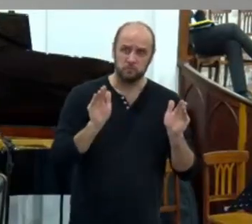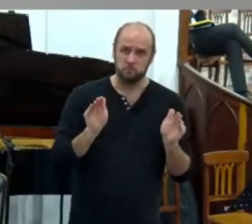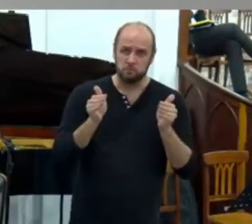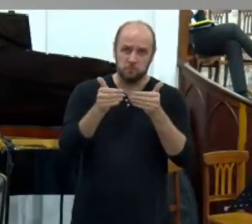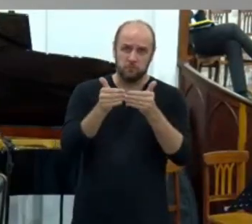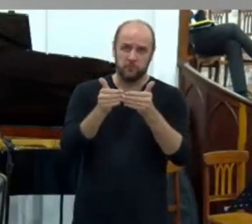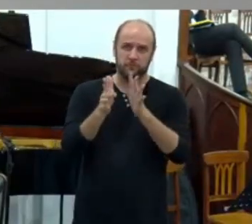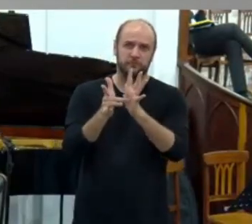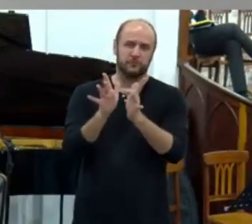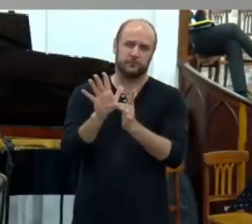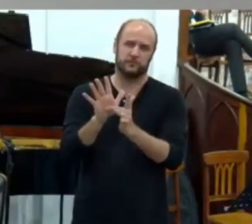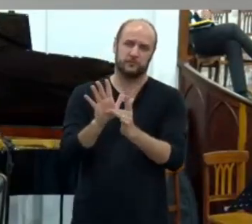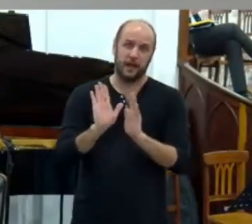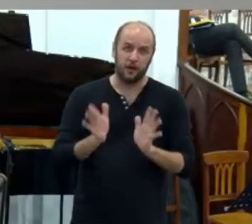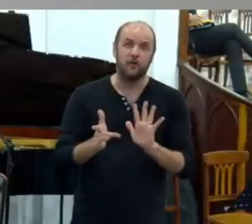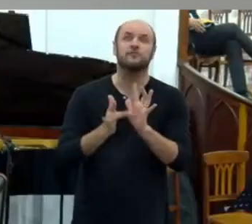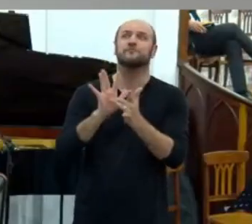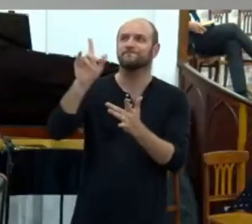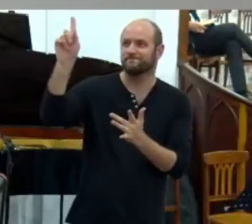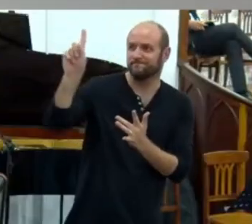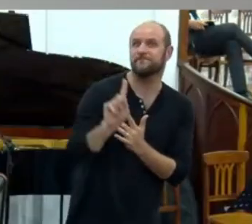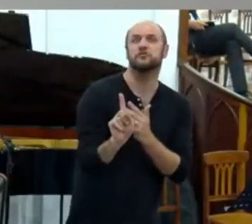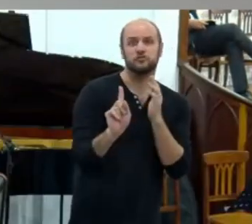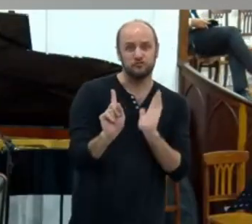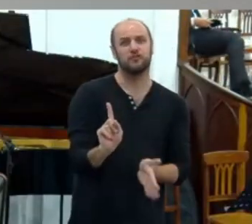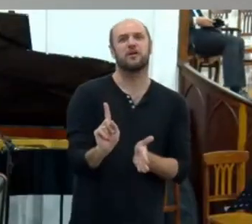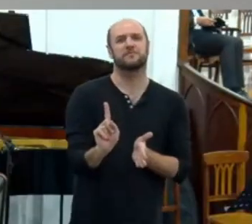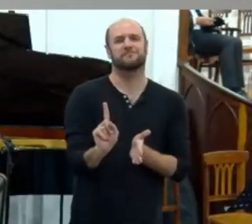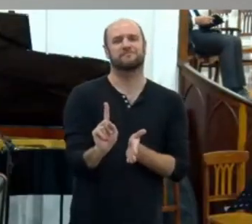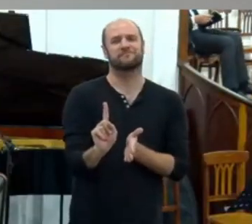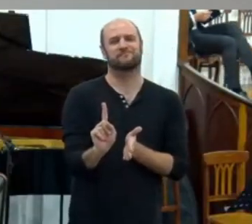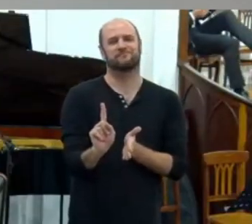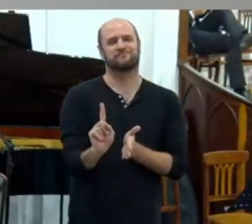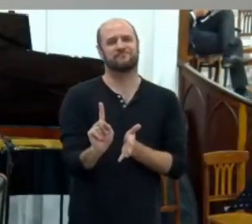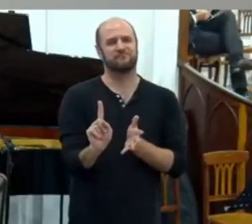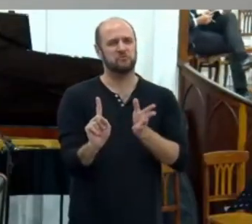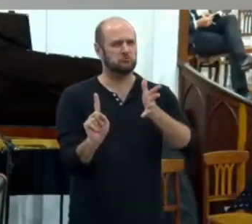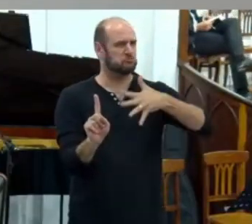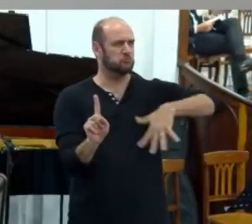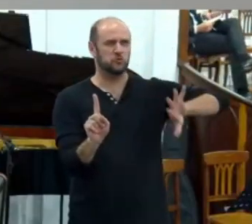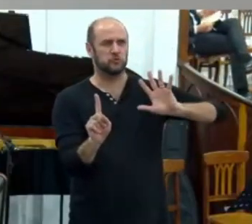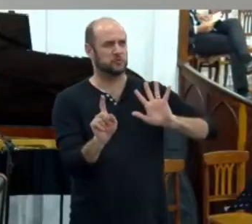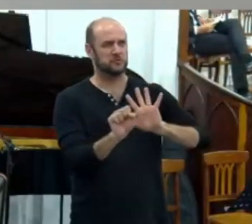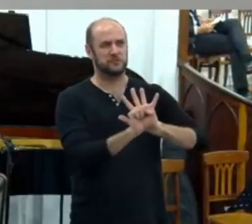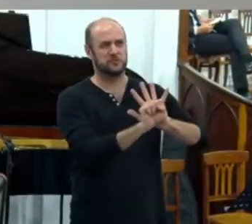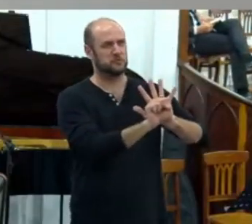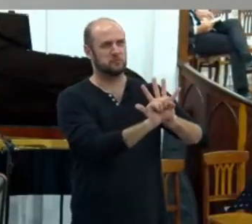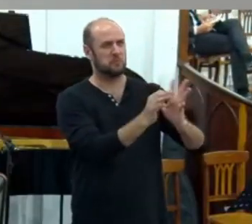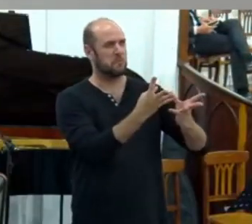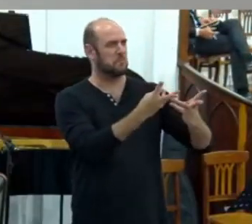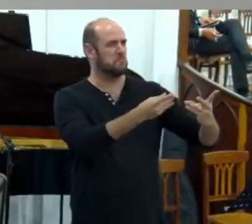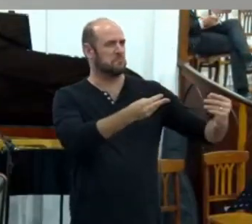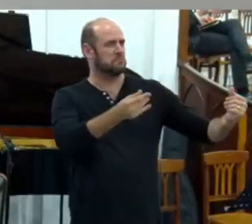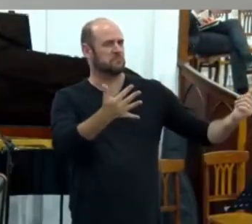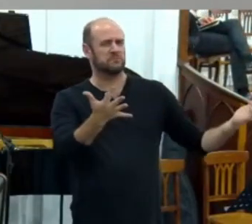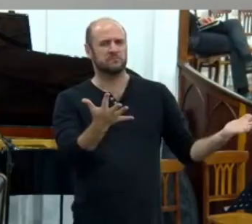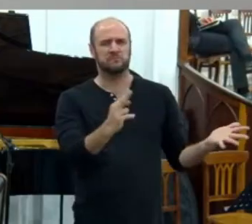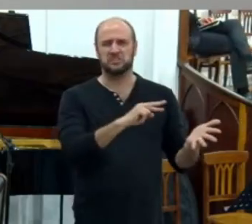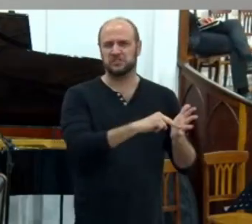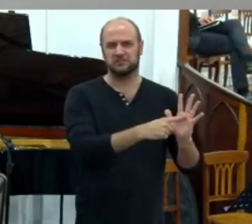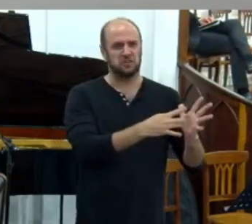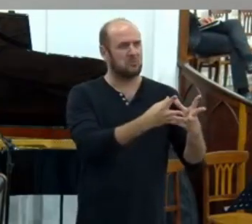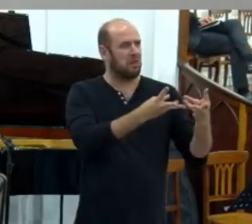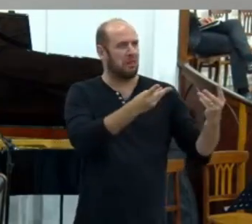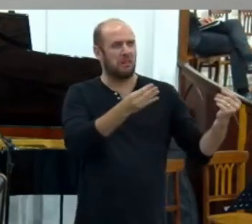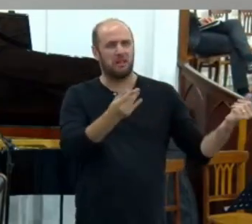pessoa de Cristo. Agora Cristo veio e esses sinais e símbolos se desfazem do seu significado